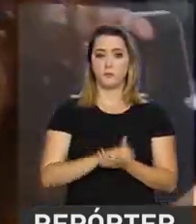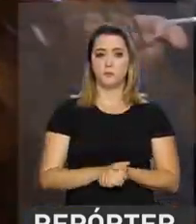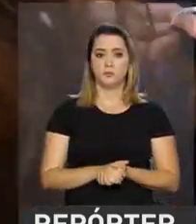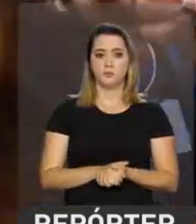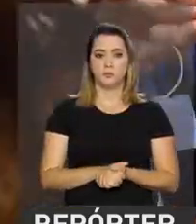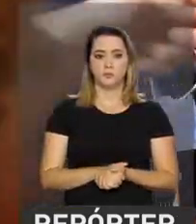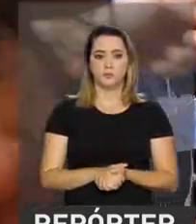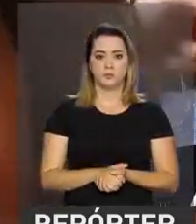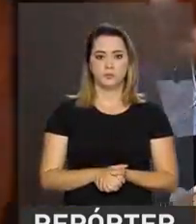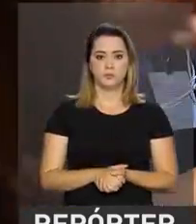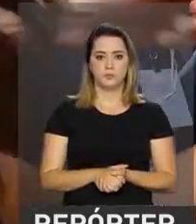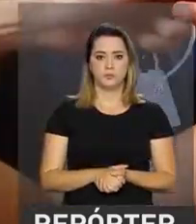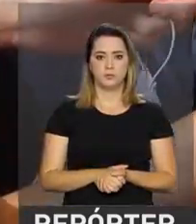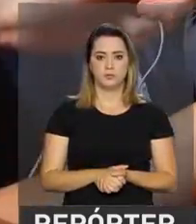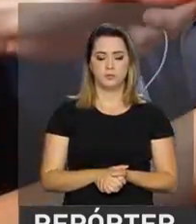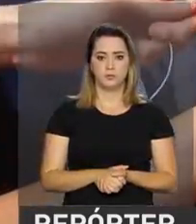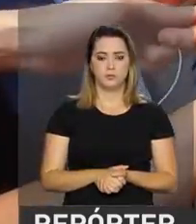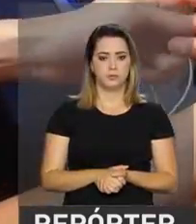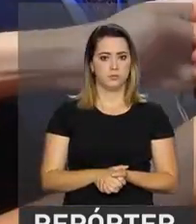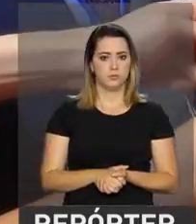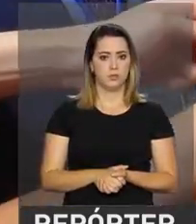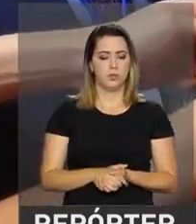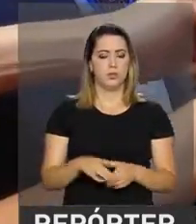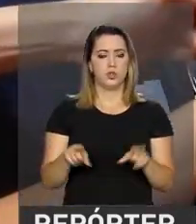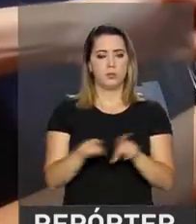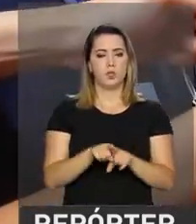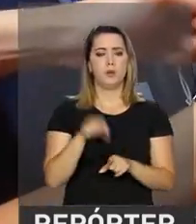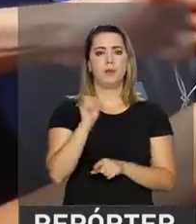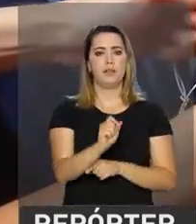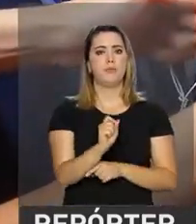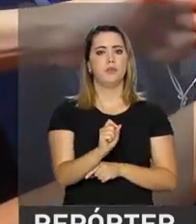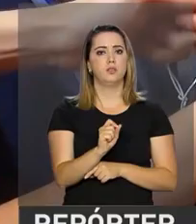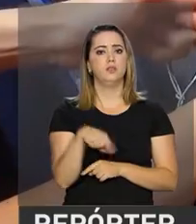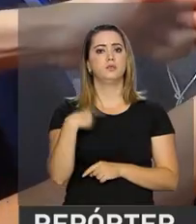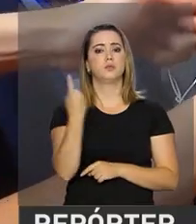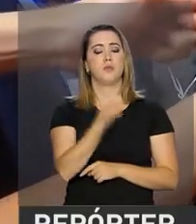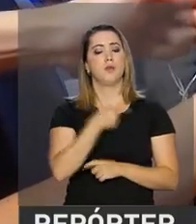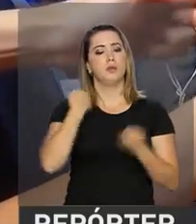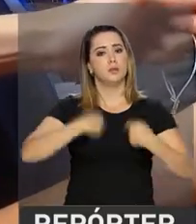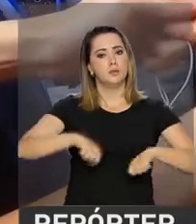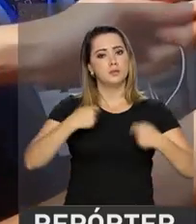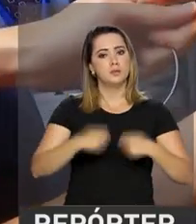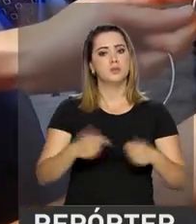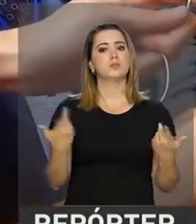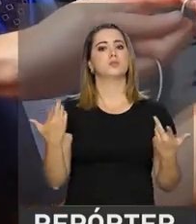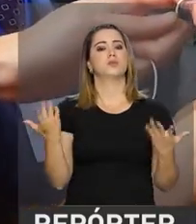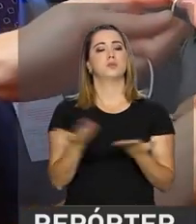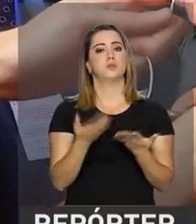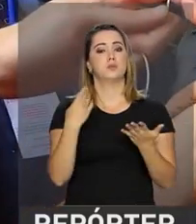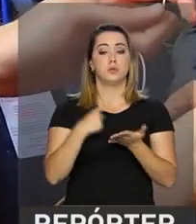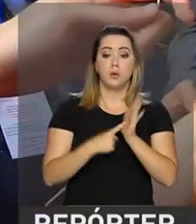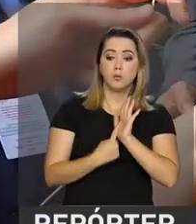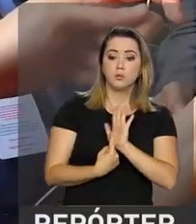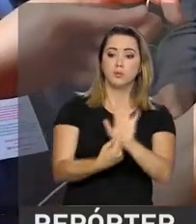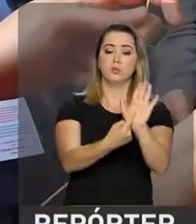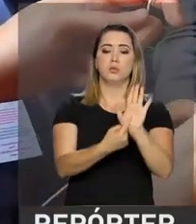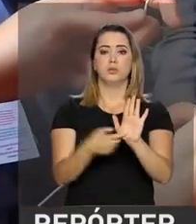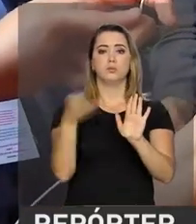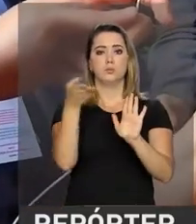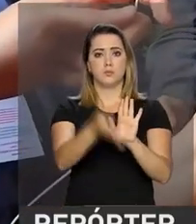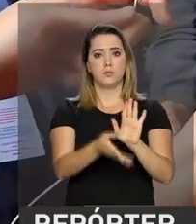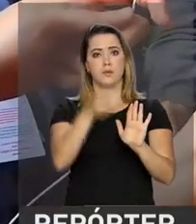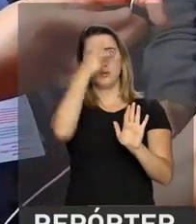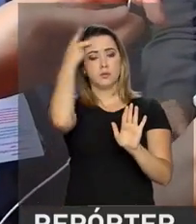Evidentemente que, sendo uma posição de conversa, solução diplomática, nós não podemos também nos manifestar em relação a quem